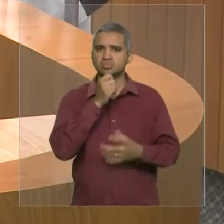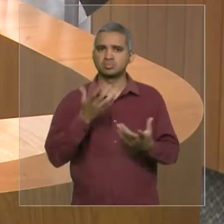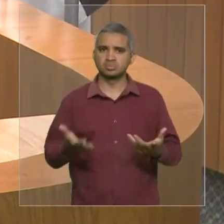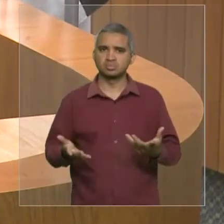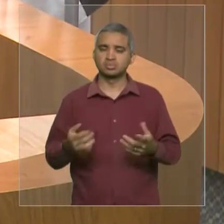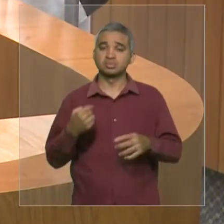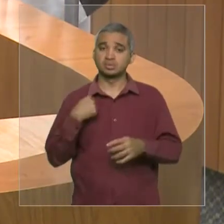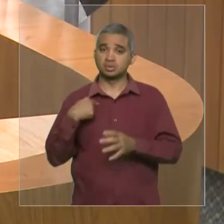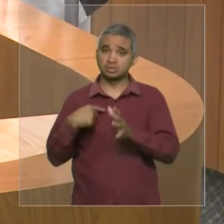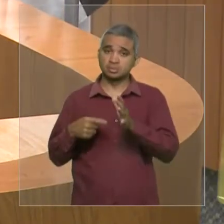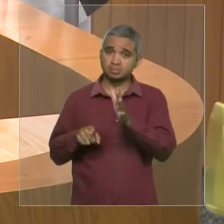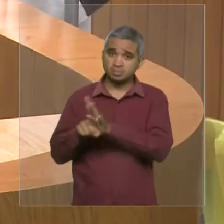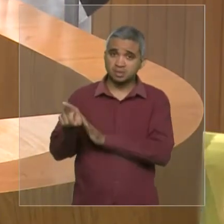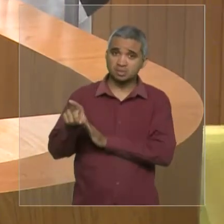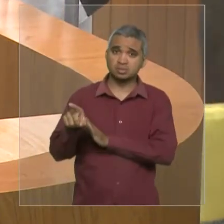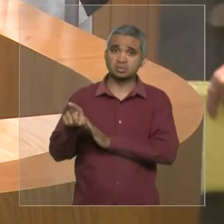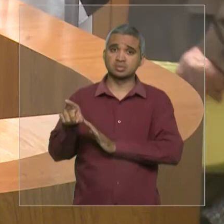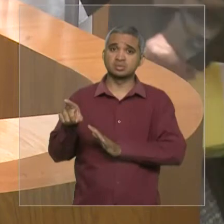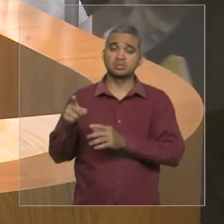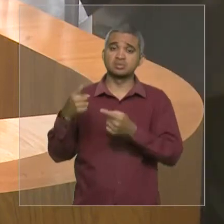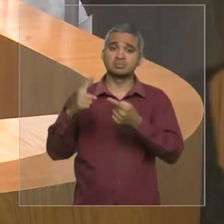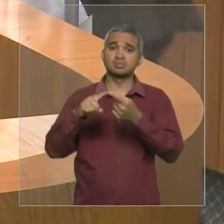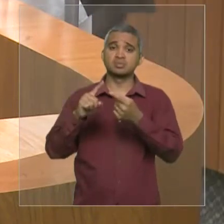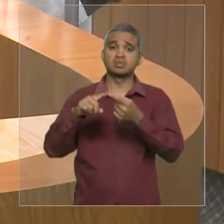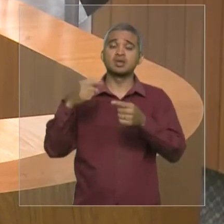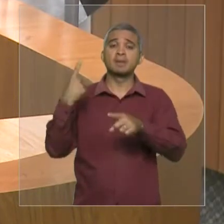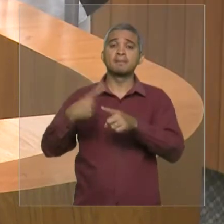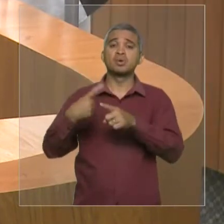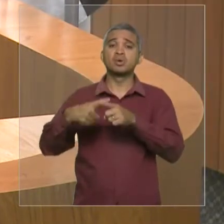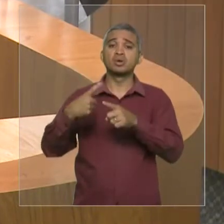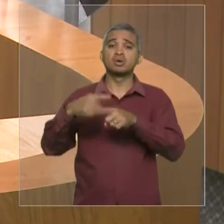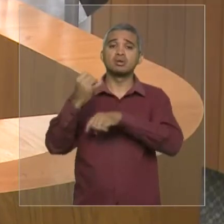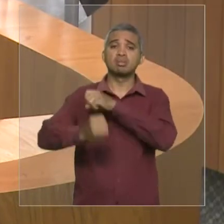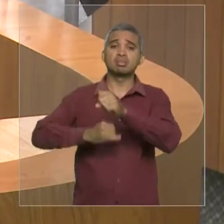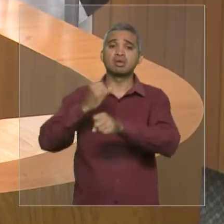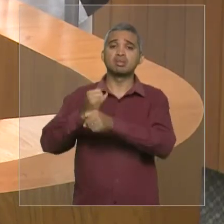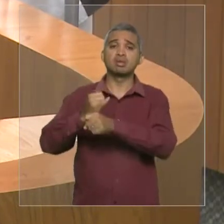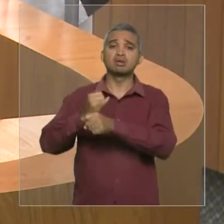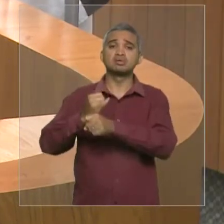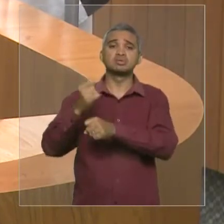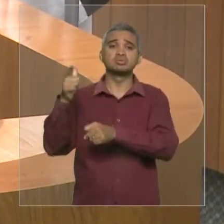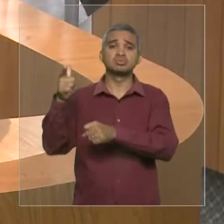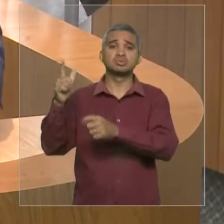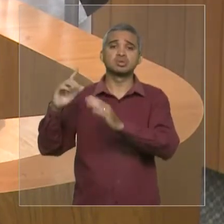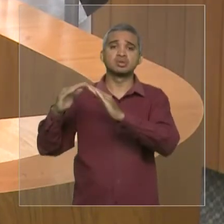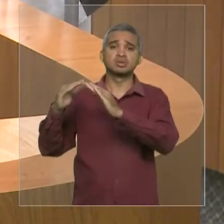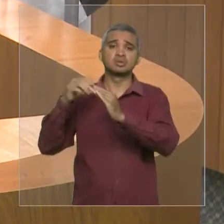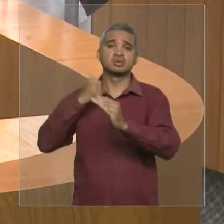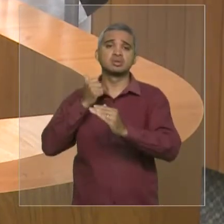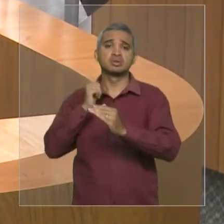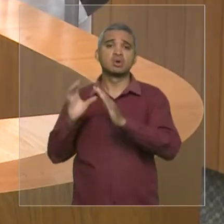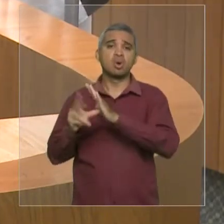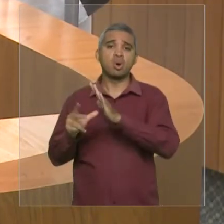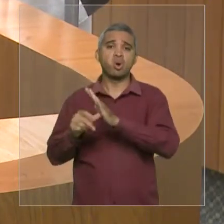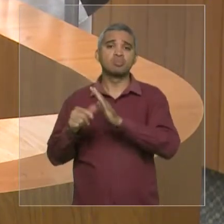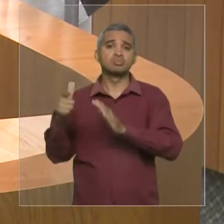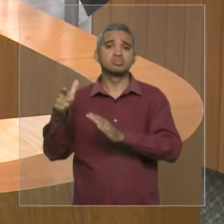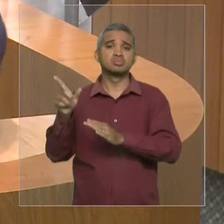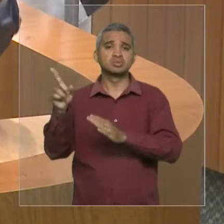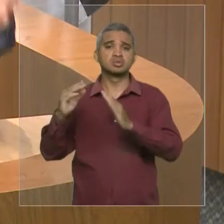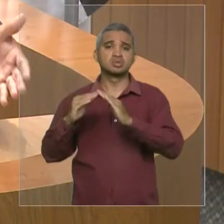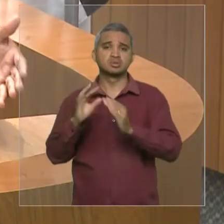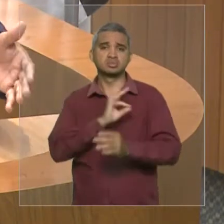Estado. O porquê de estar sem internet desde a última sexta-feira e não estar se registrando os boletins de ocorrência? E mais